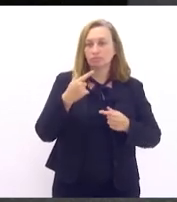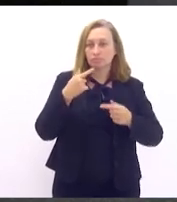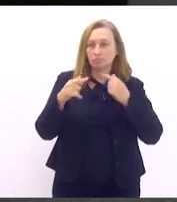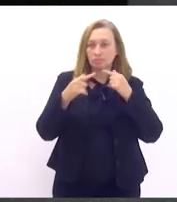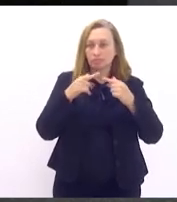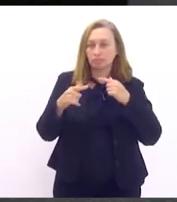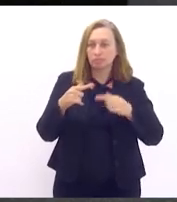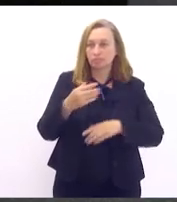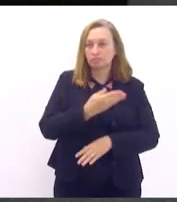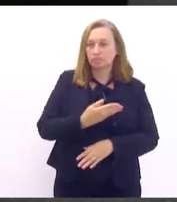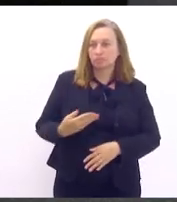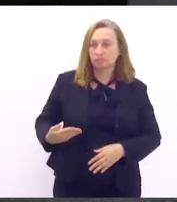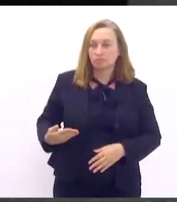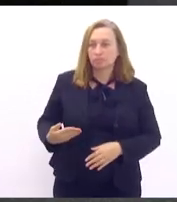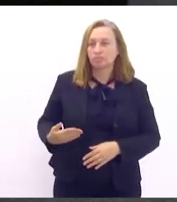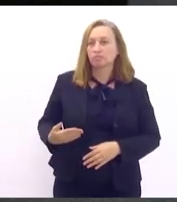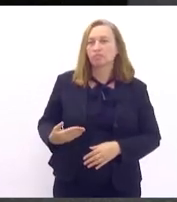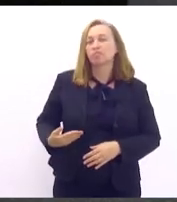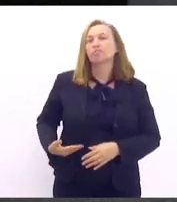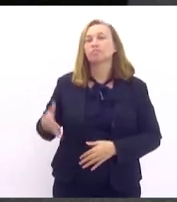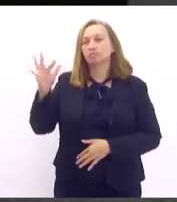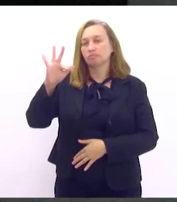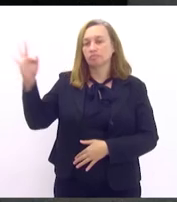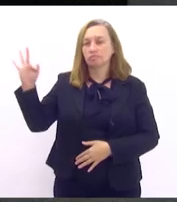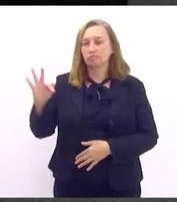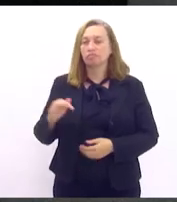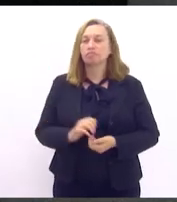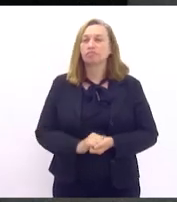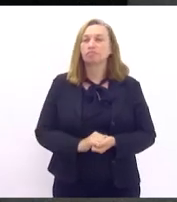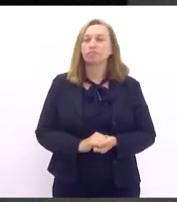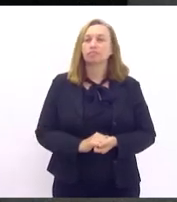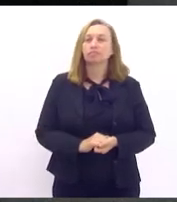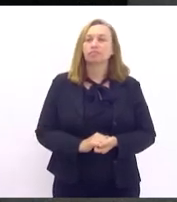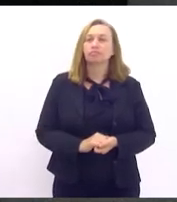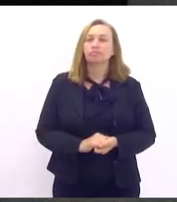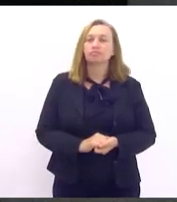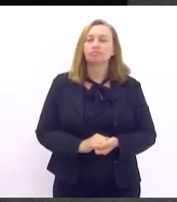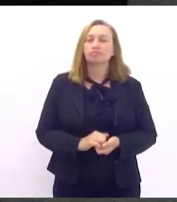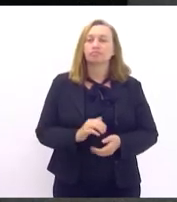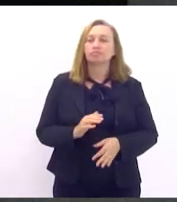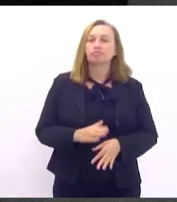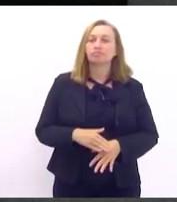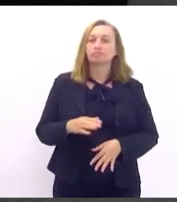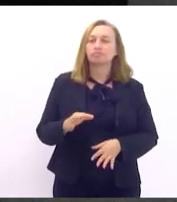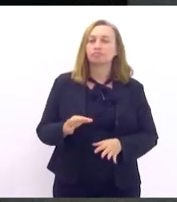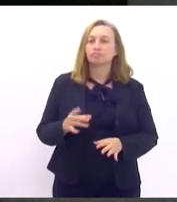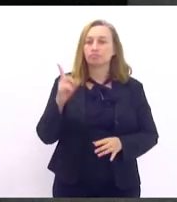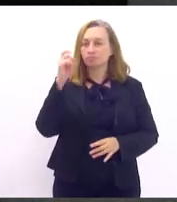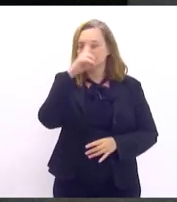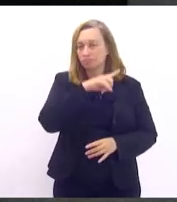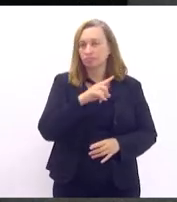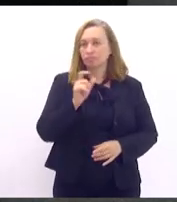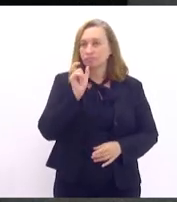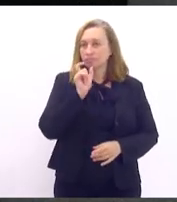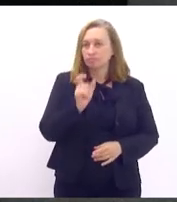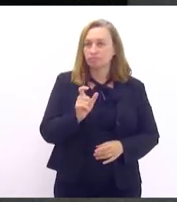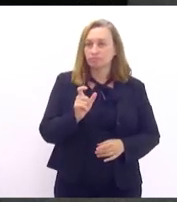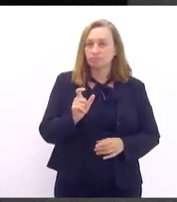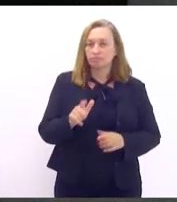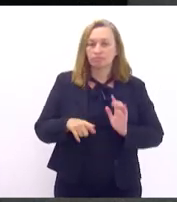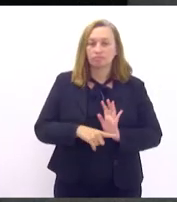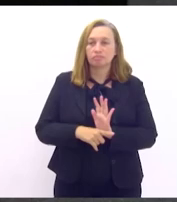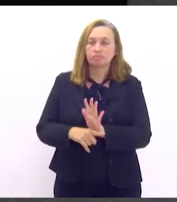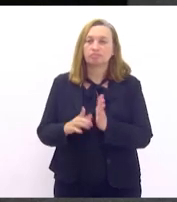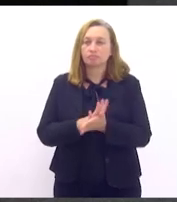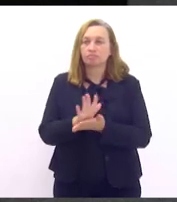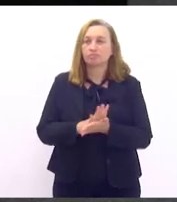federais. A gente cria grandes guetos, no sentido mais crítico da palavra, não leva infraestrutura, não leva serviço, enquanto a gente